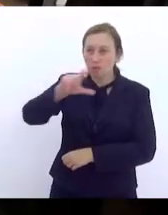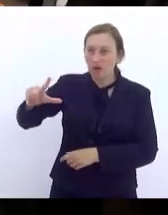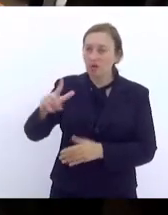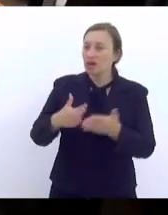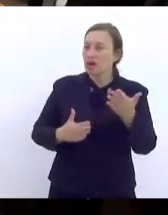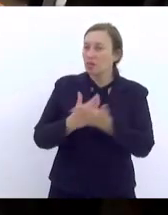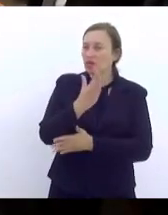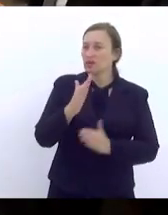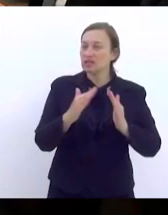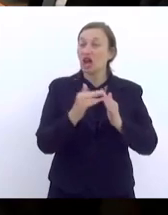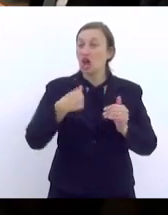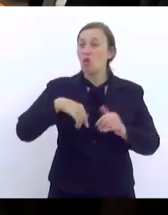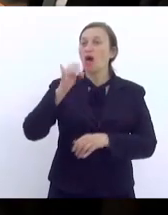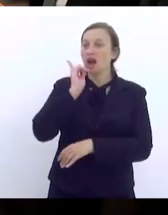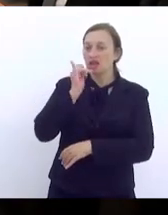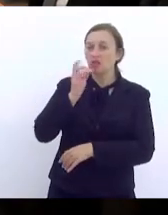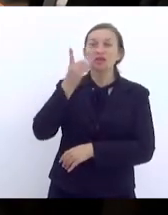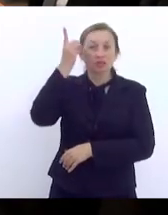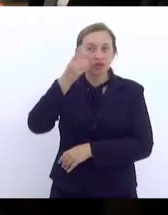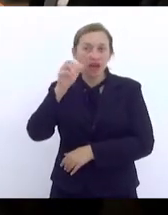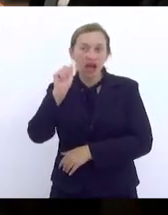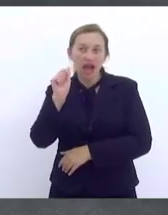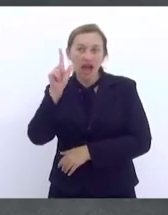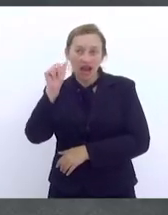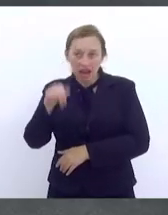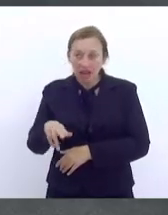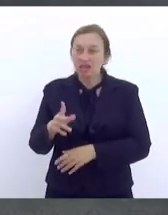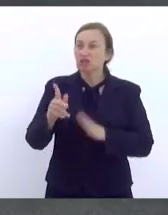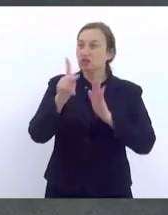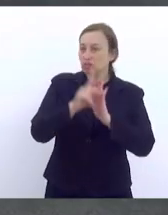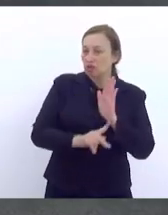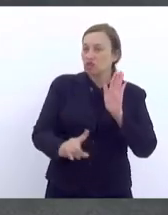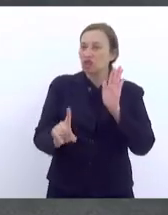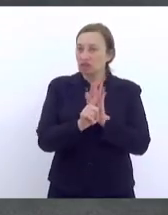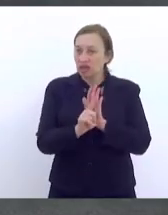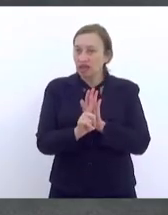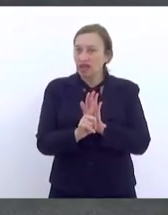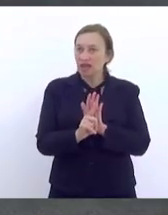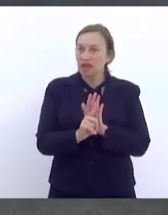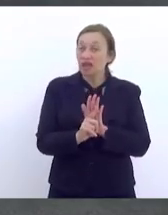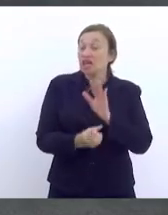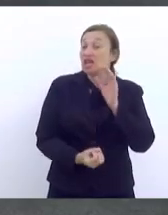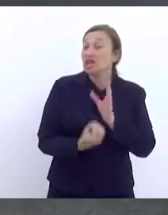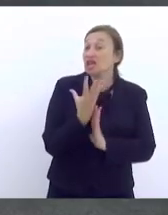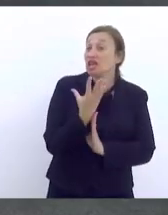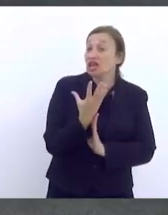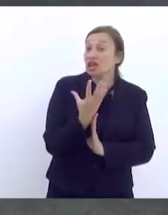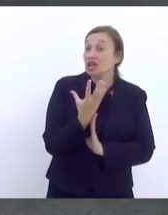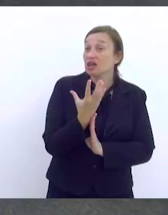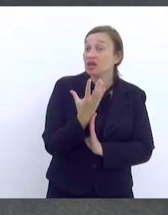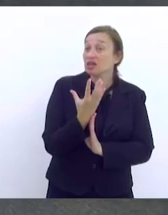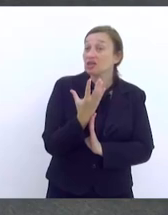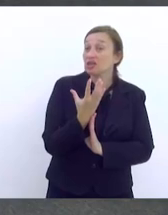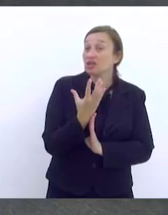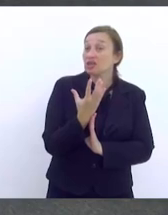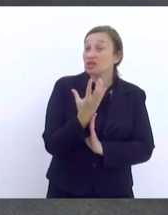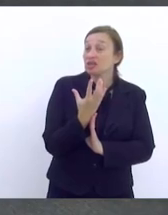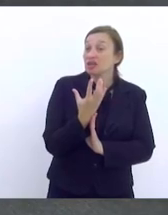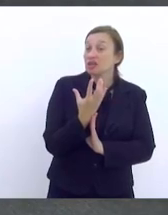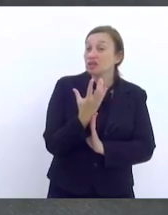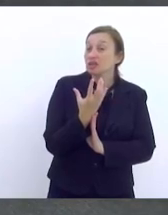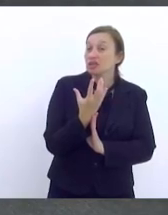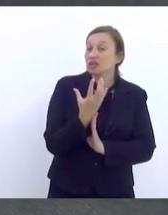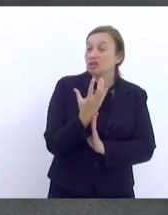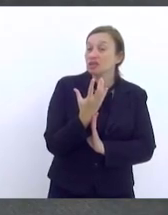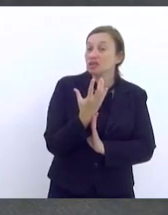nessa casa eu fui relator Deputado Alan do projeto da lei que cria de forma inédita na